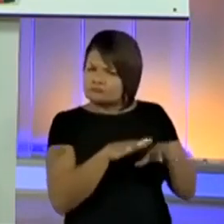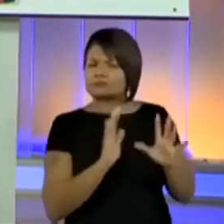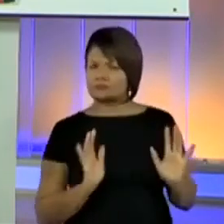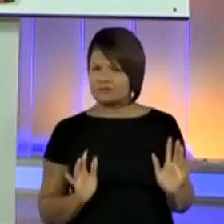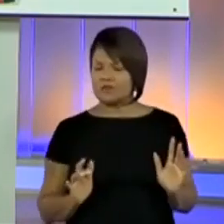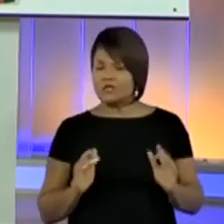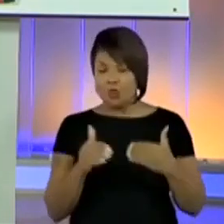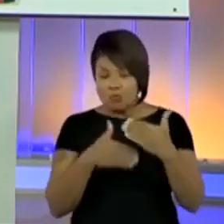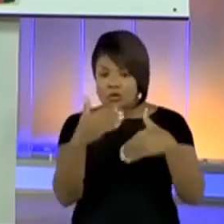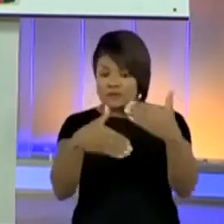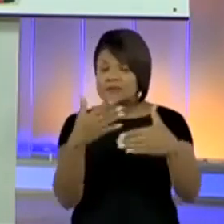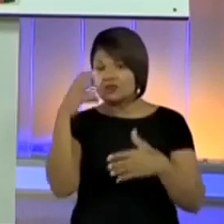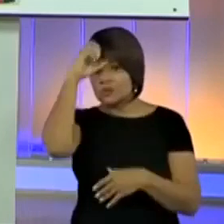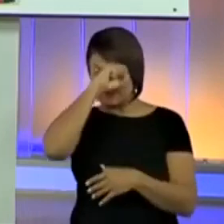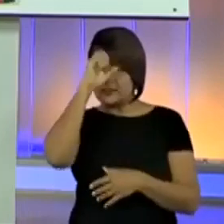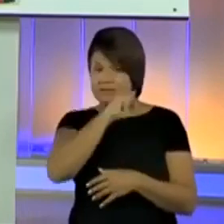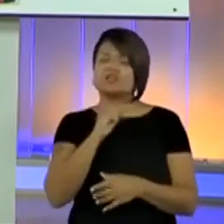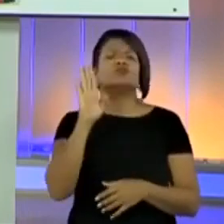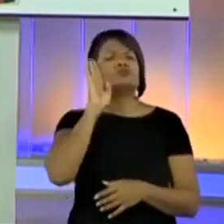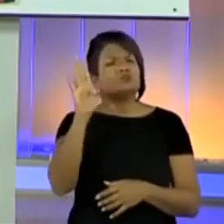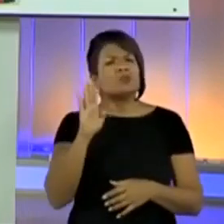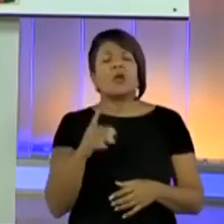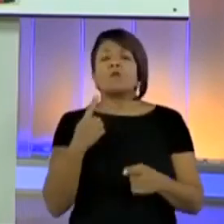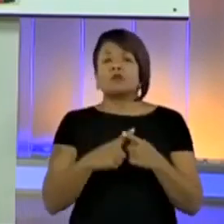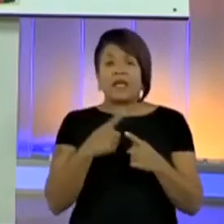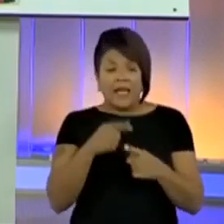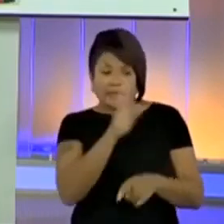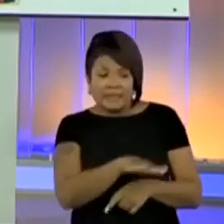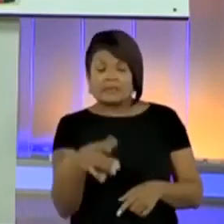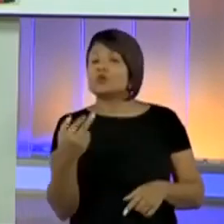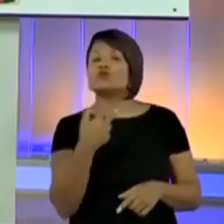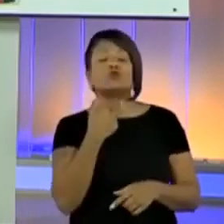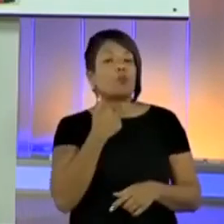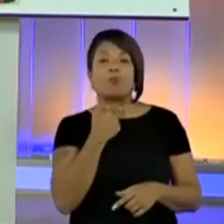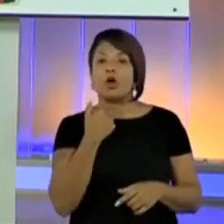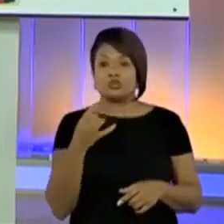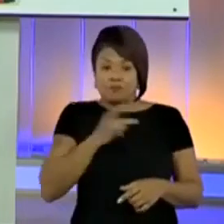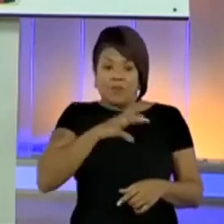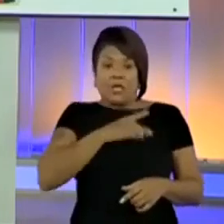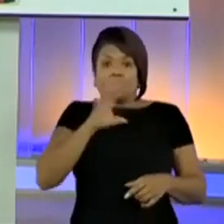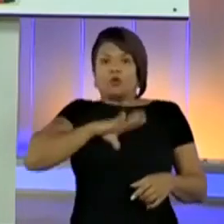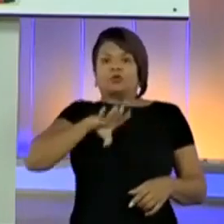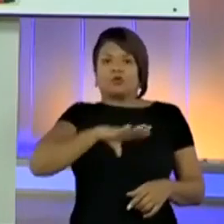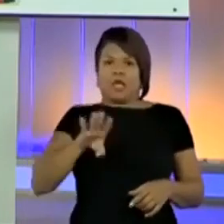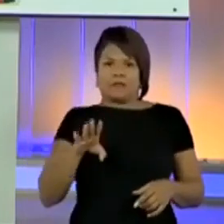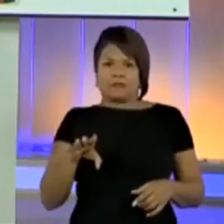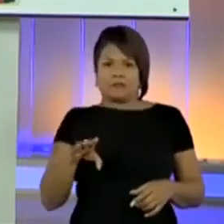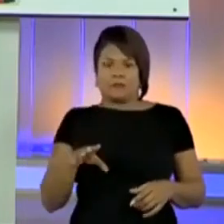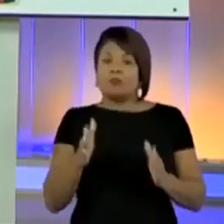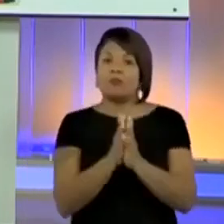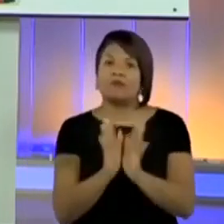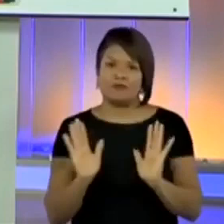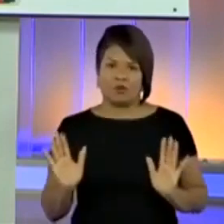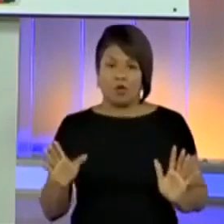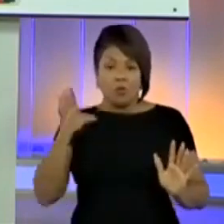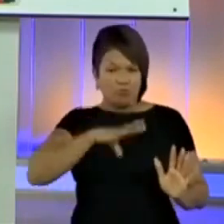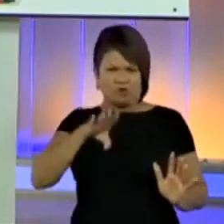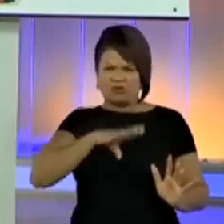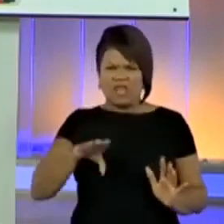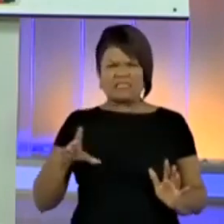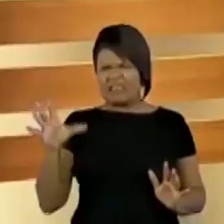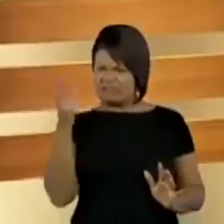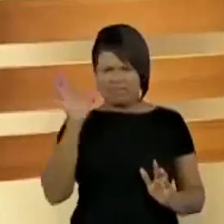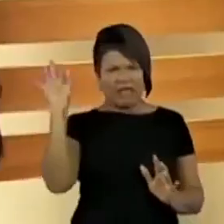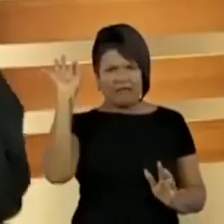e o quanto ela é fundamental para que a criança não tenha medo da língua portuguesa. Sem medo de língua portuguesa, que português é